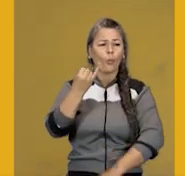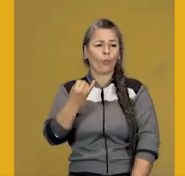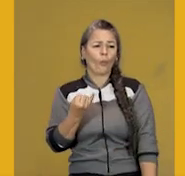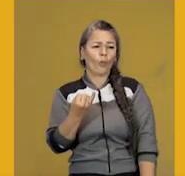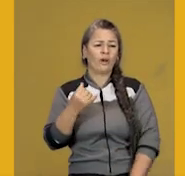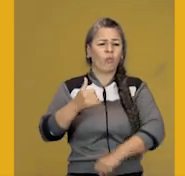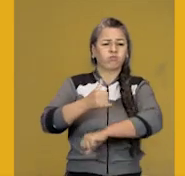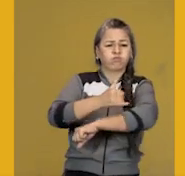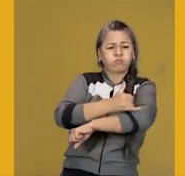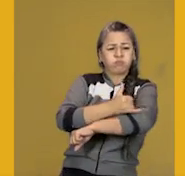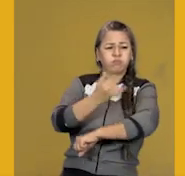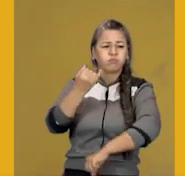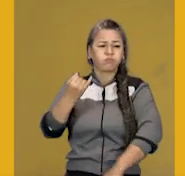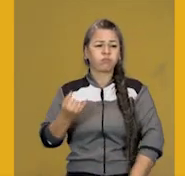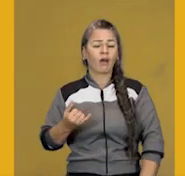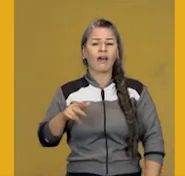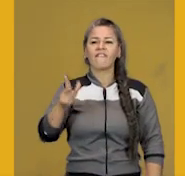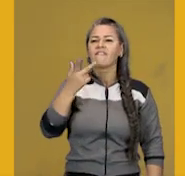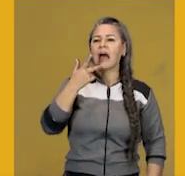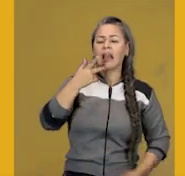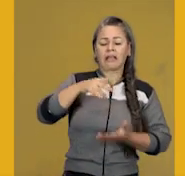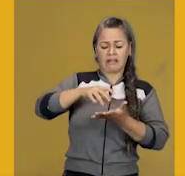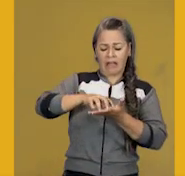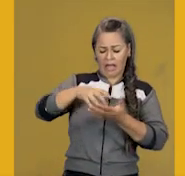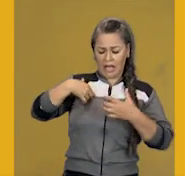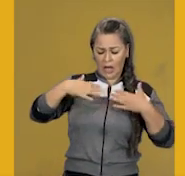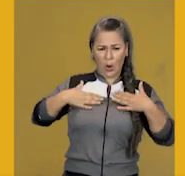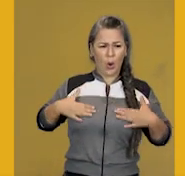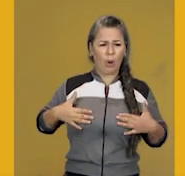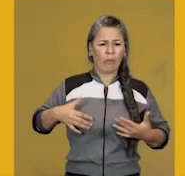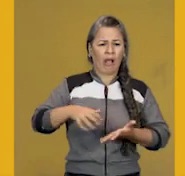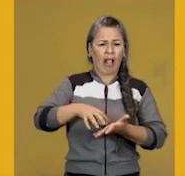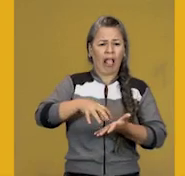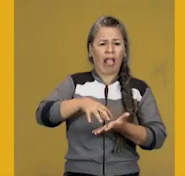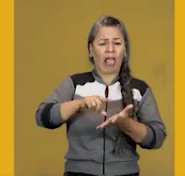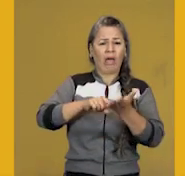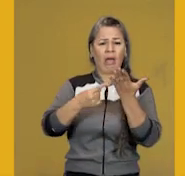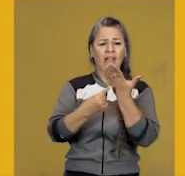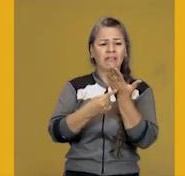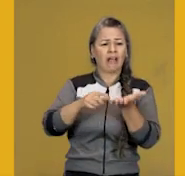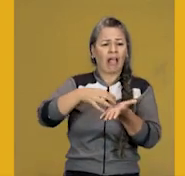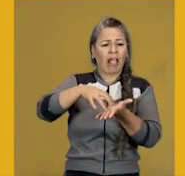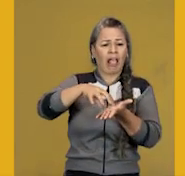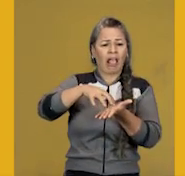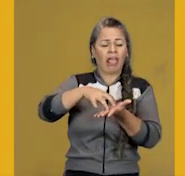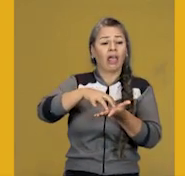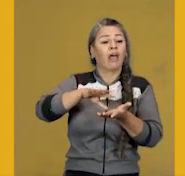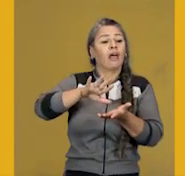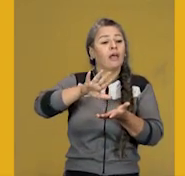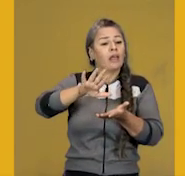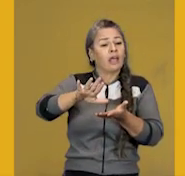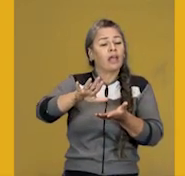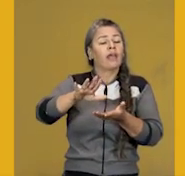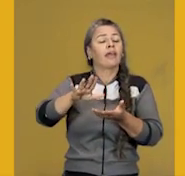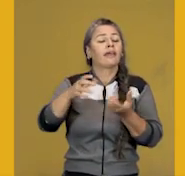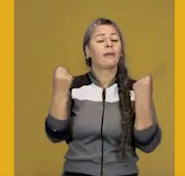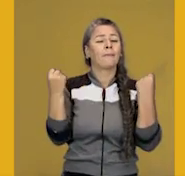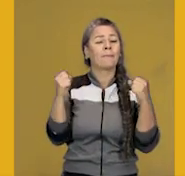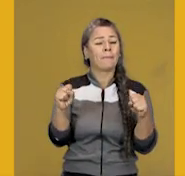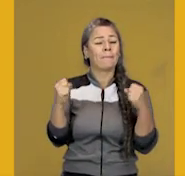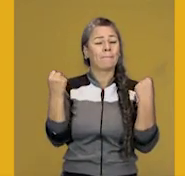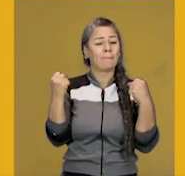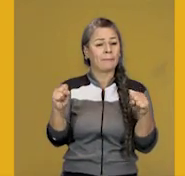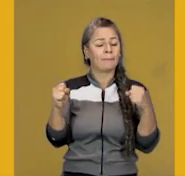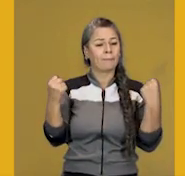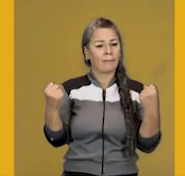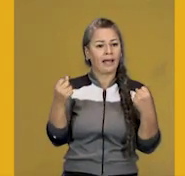vira destaque da piscina, satisfeita mona. Gente, aqui nós temos algumas outras palavrinhas, né? O